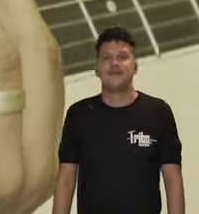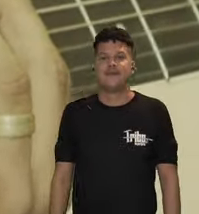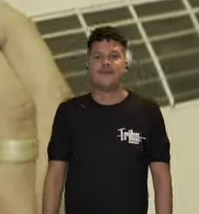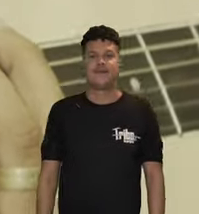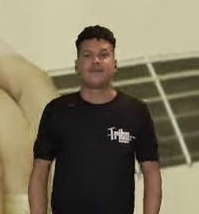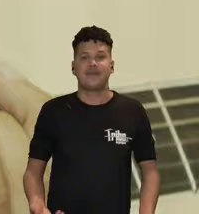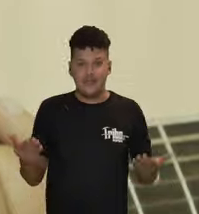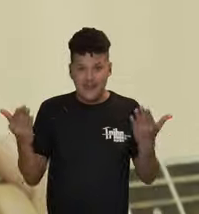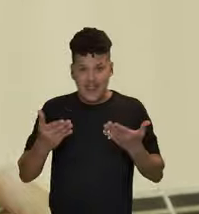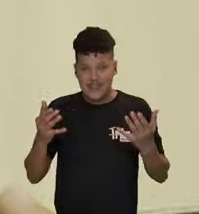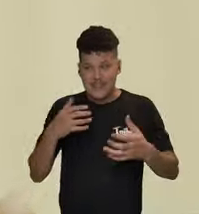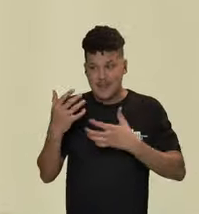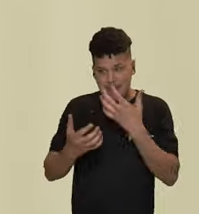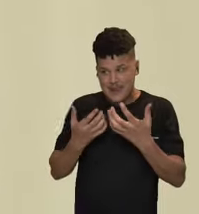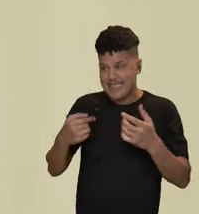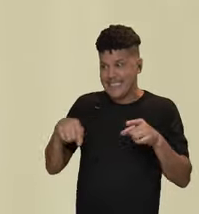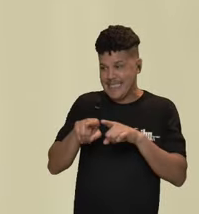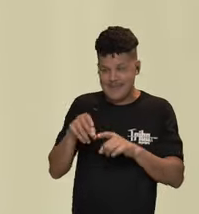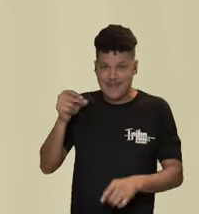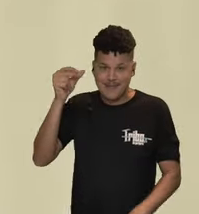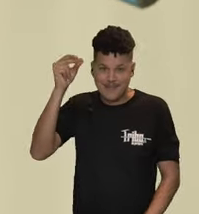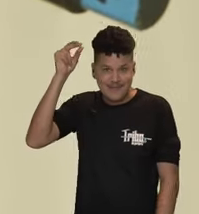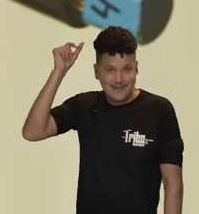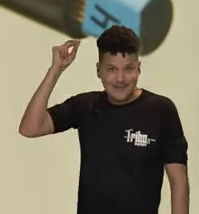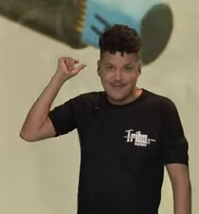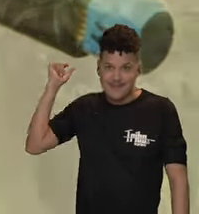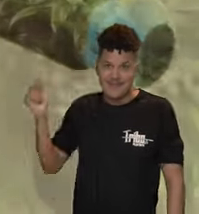Essa também. Faz tempo, viu, mano?